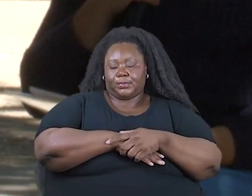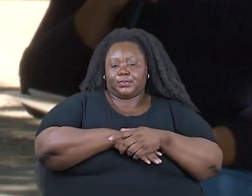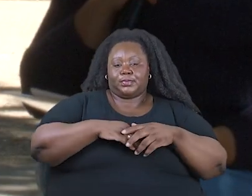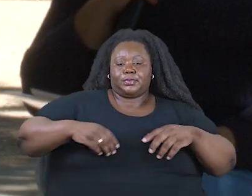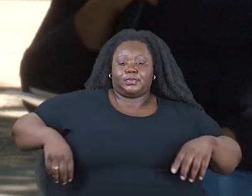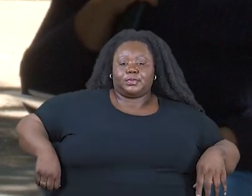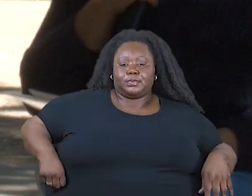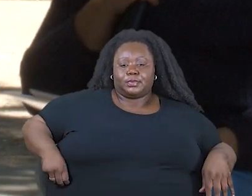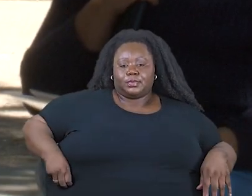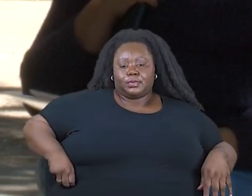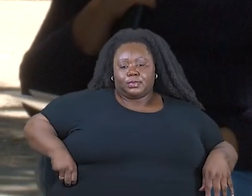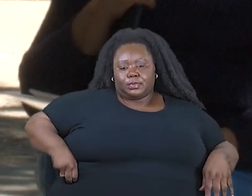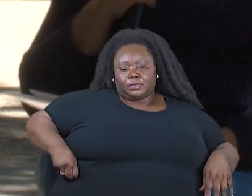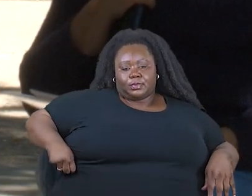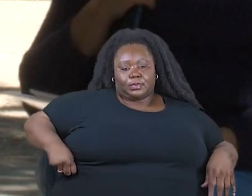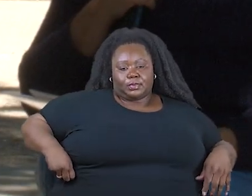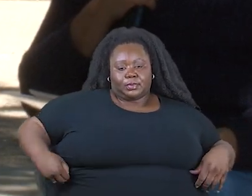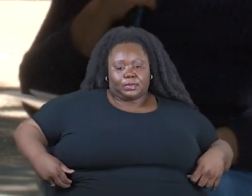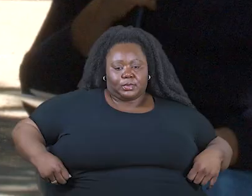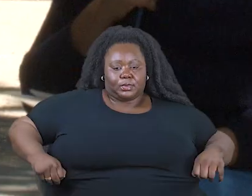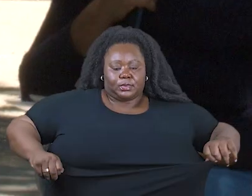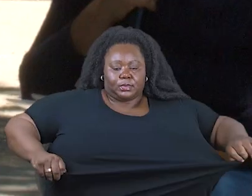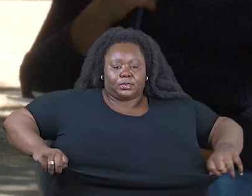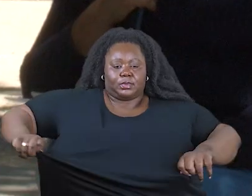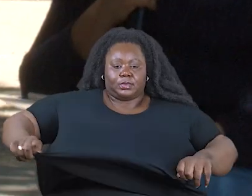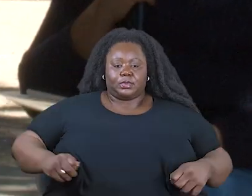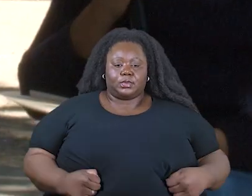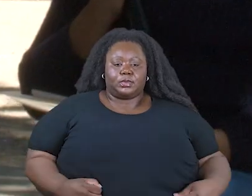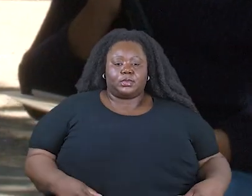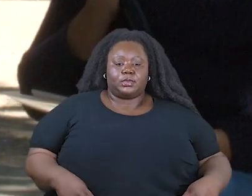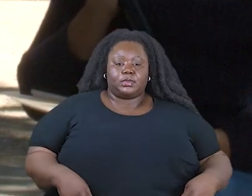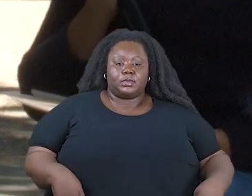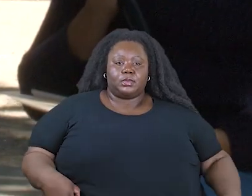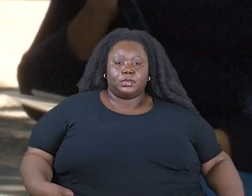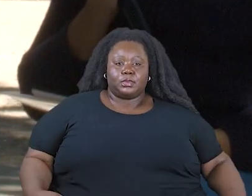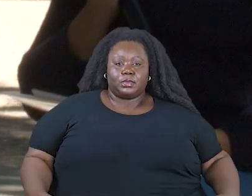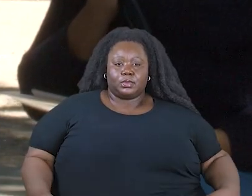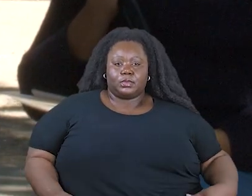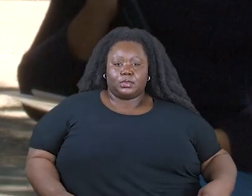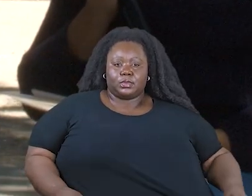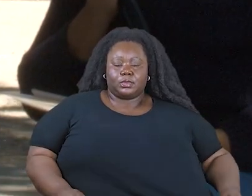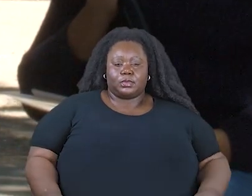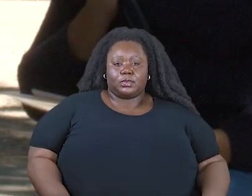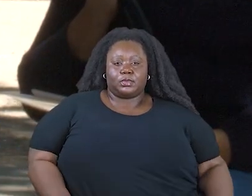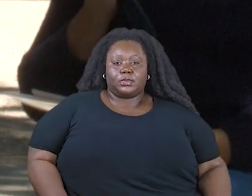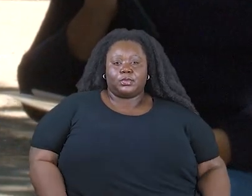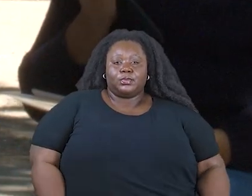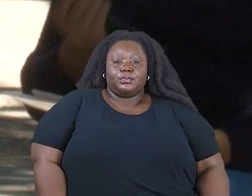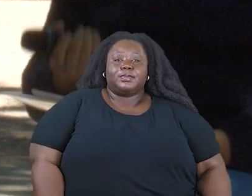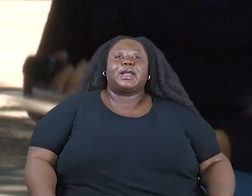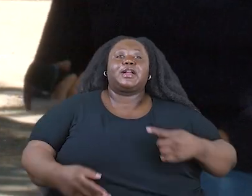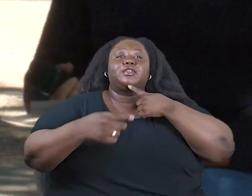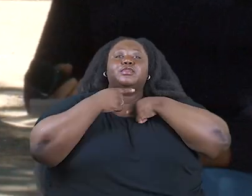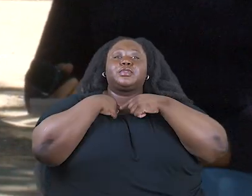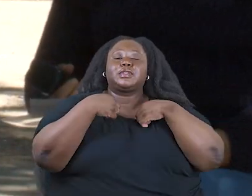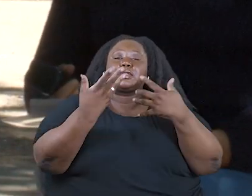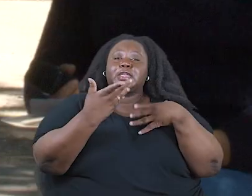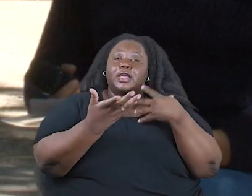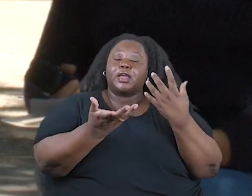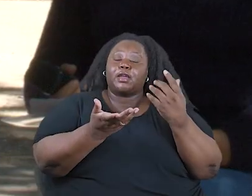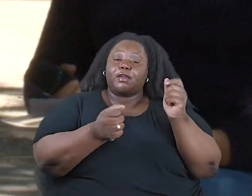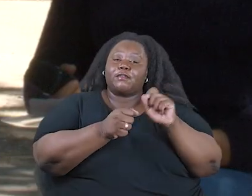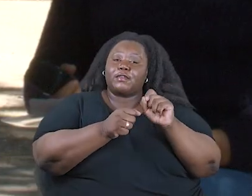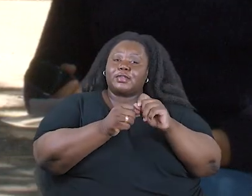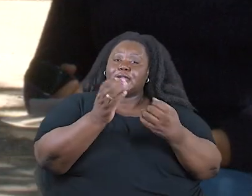Nossa, muito Então interessante. a ideia era criar uma obra de arte que qualquer pessoa que tivesse vontade poderia comprar. Não é o